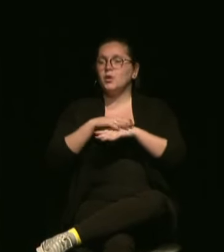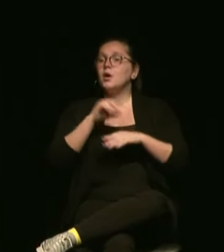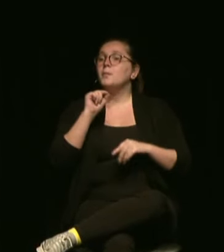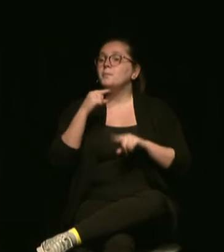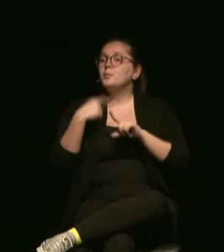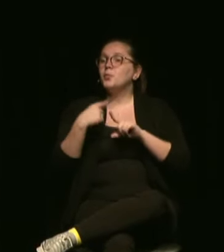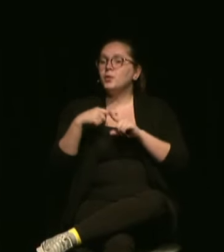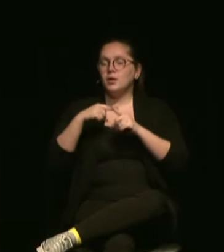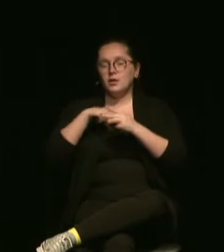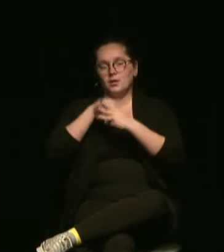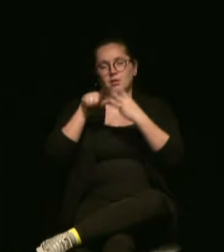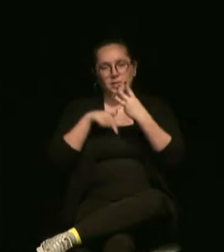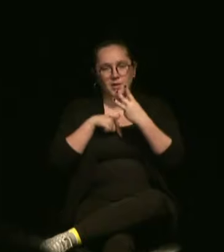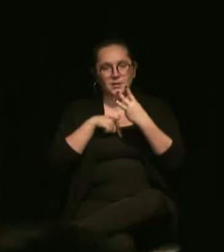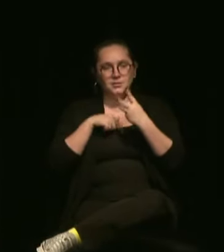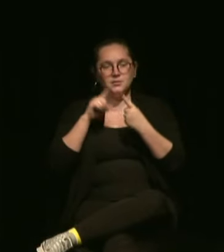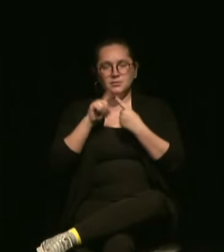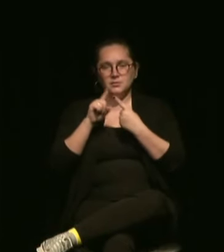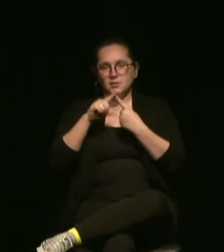três pessoas, eu, Escorel